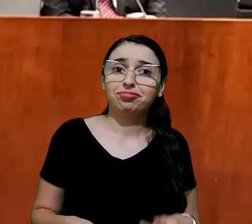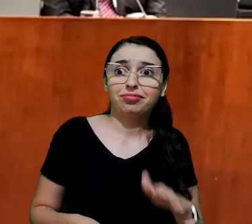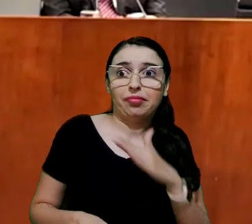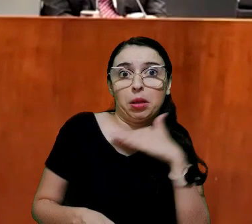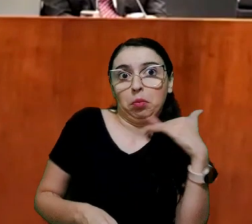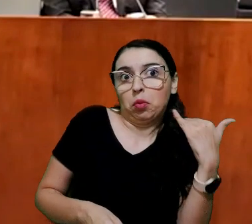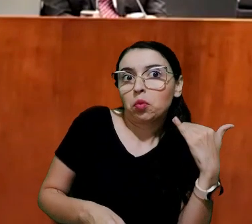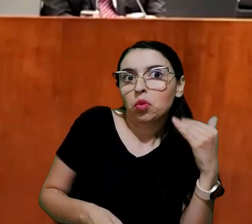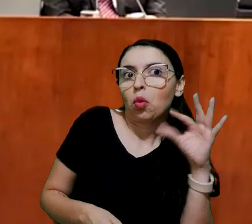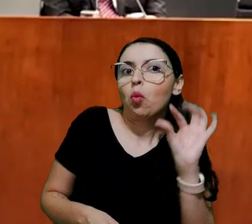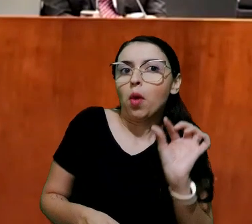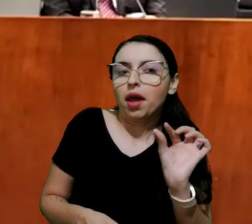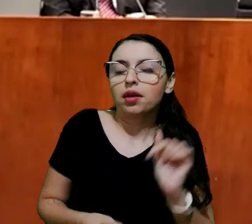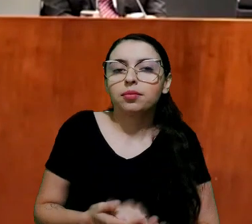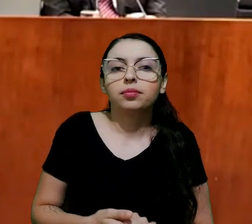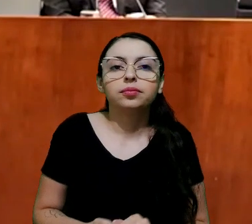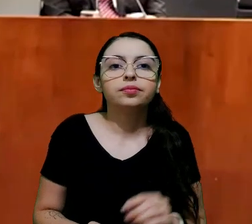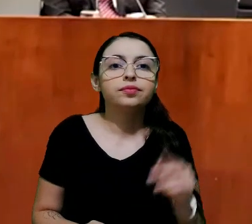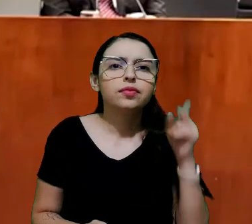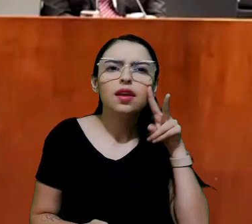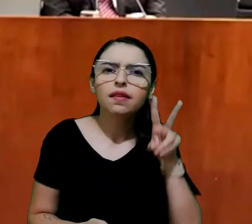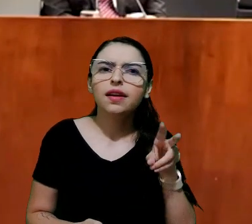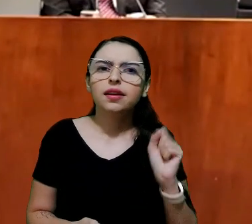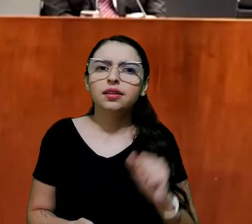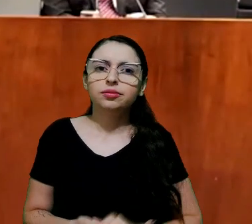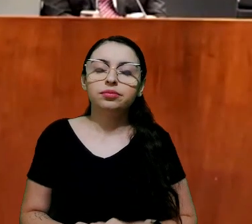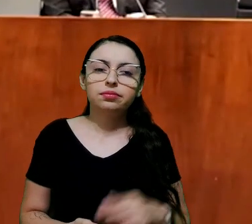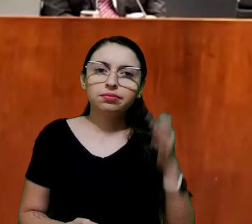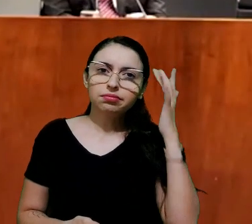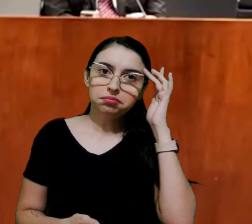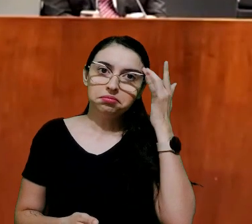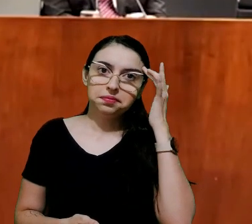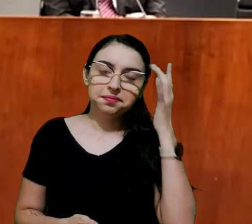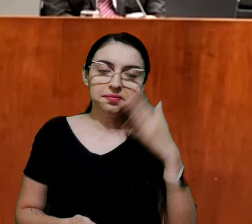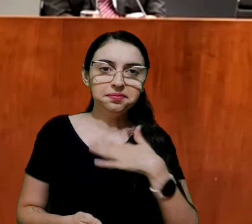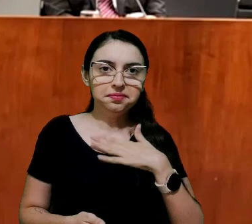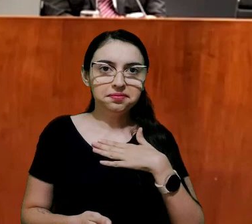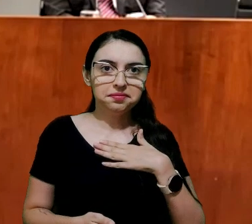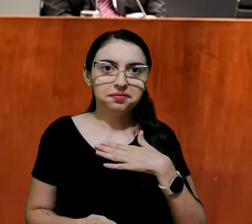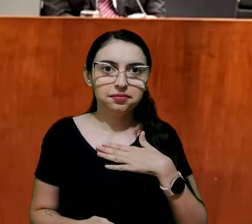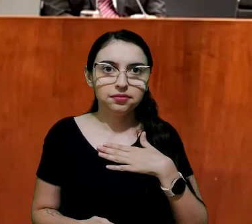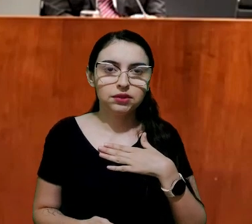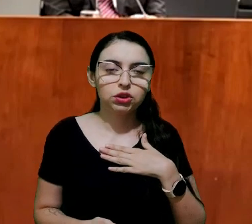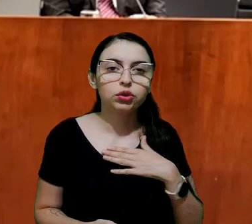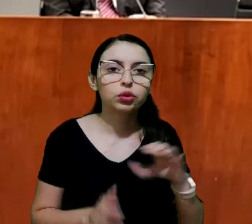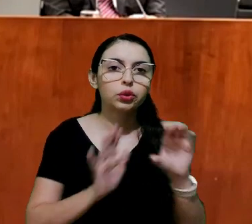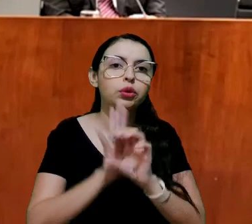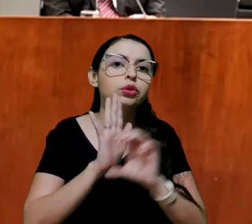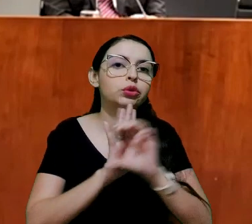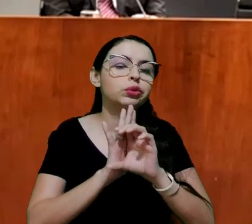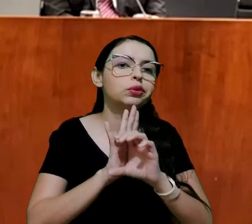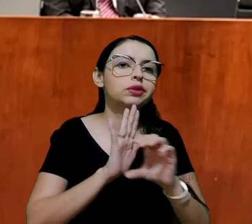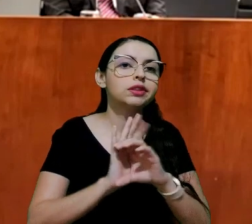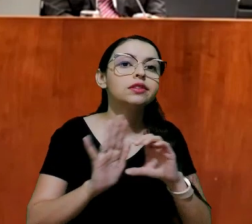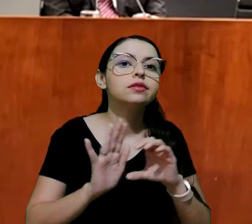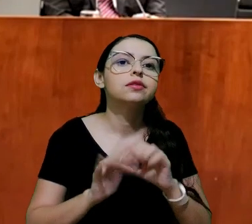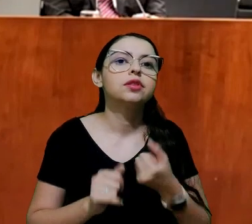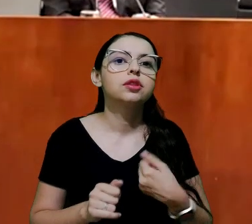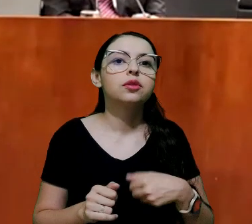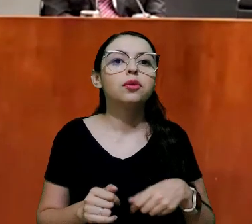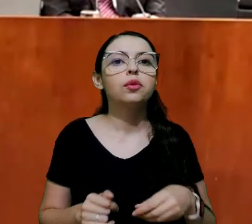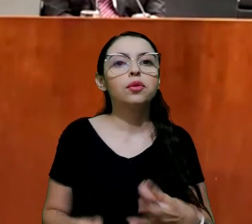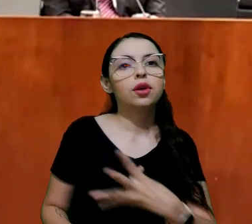veja, pelo que eu entendi do Código Civil, quando diz há filhos de outra